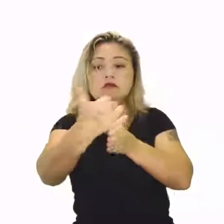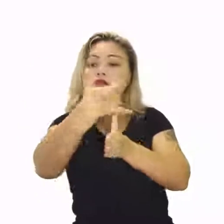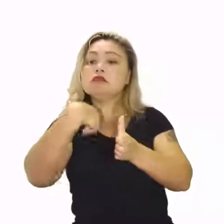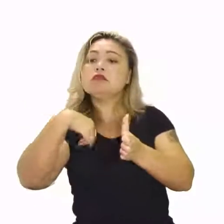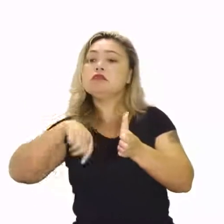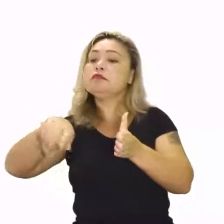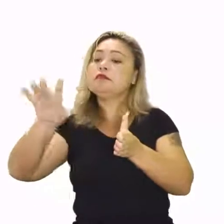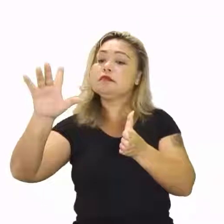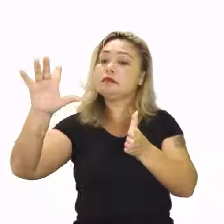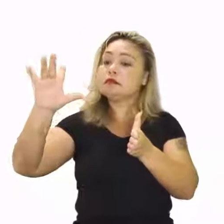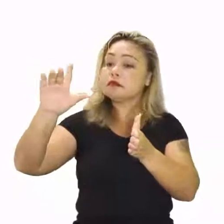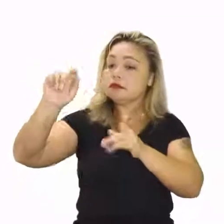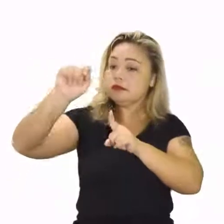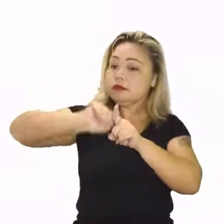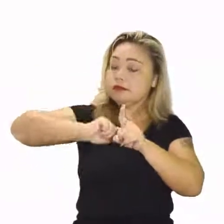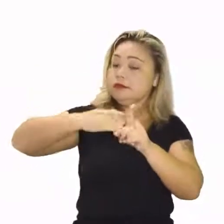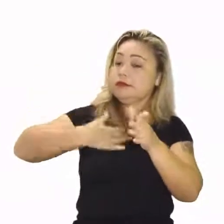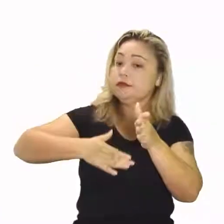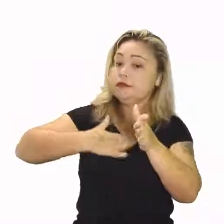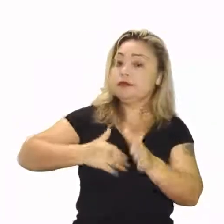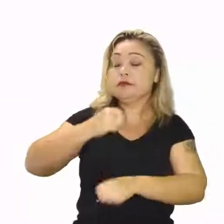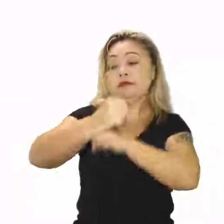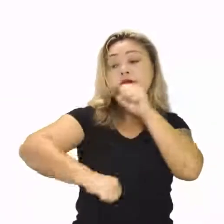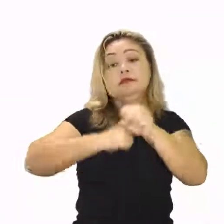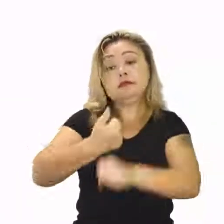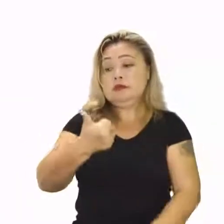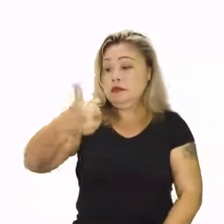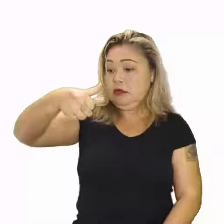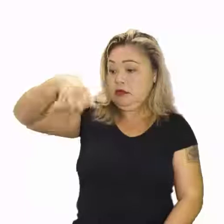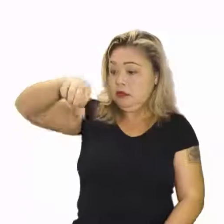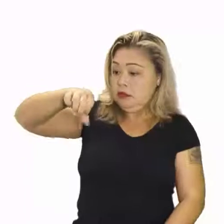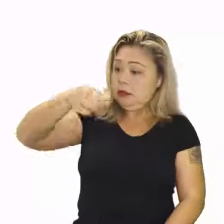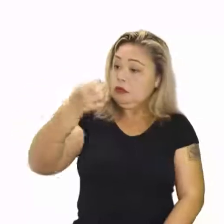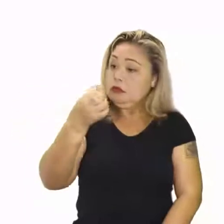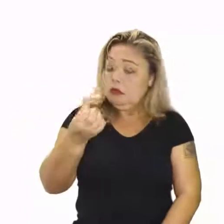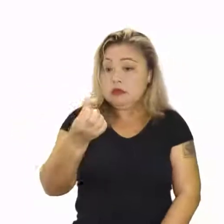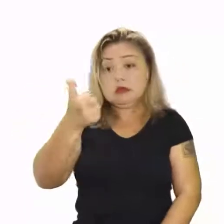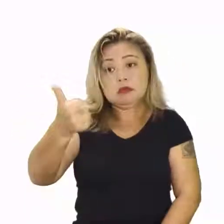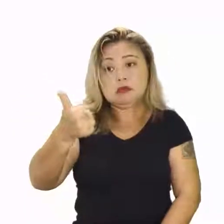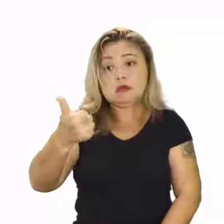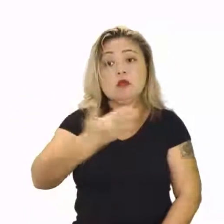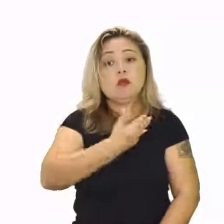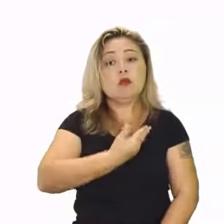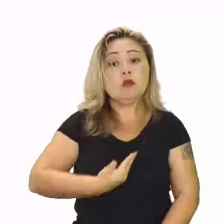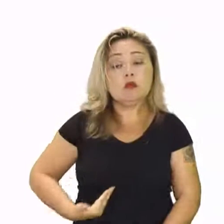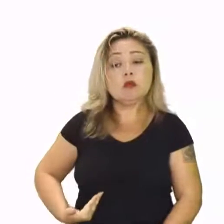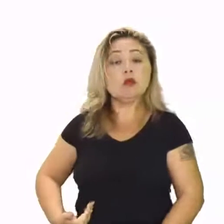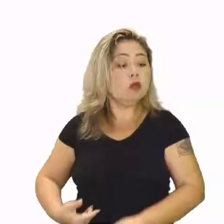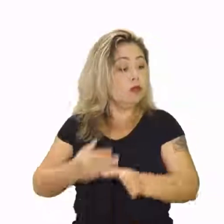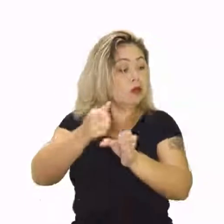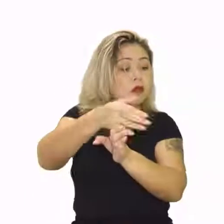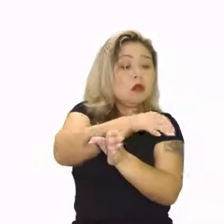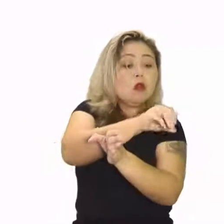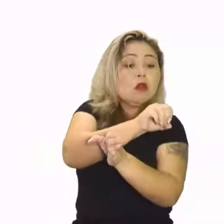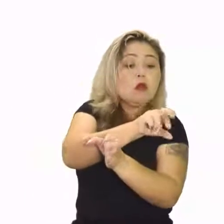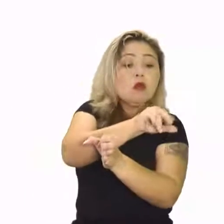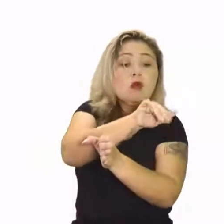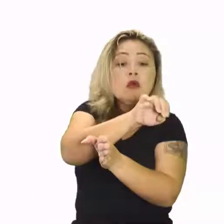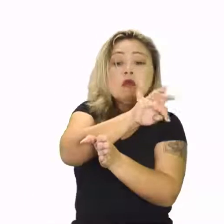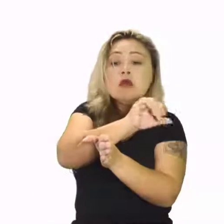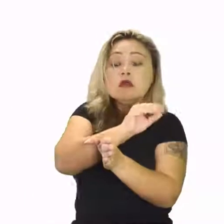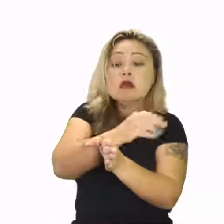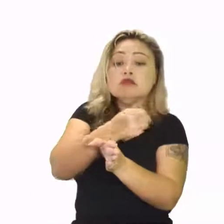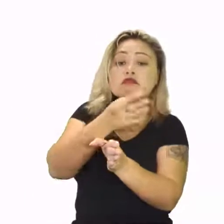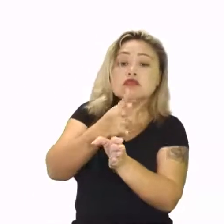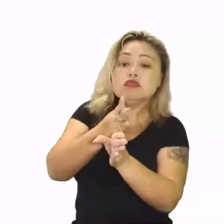de 1961, o governo da Alemanha Oriental construiu uma imensa